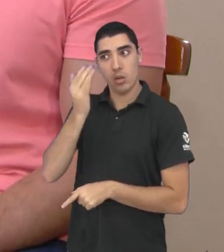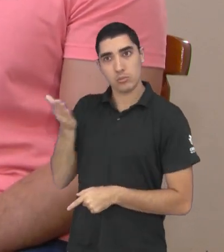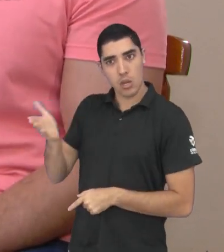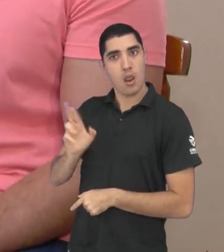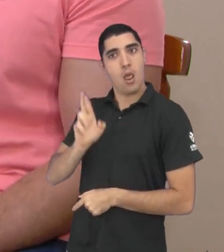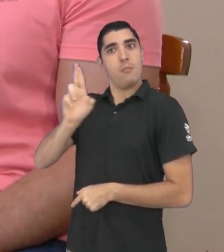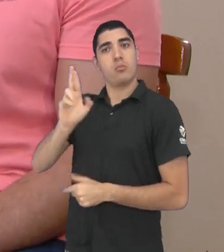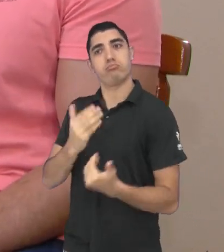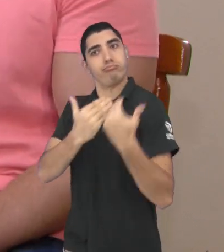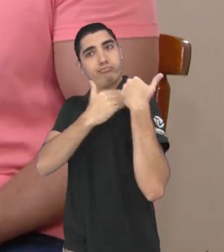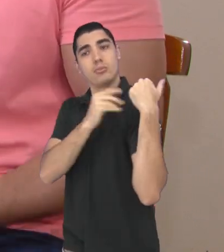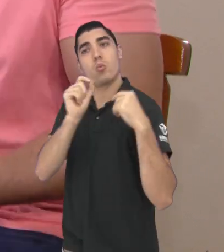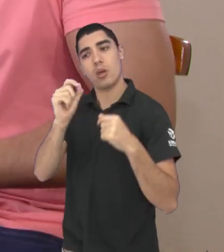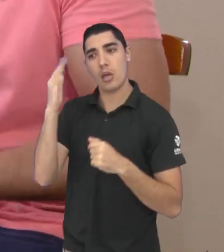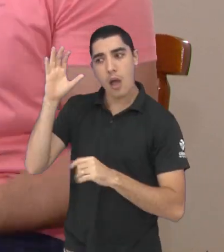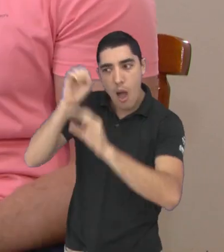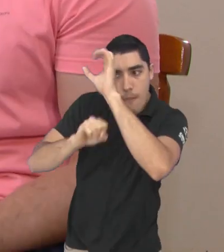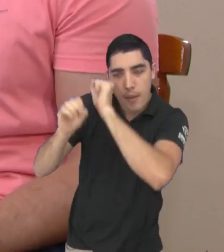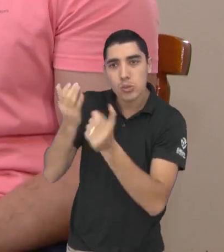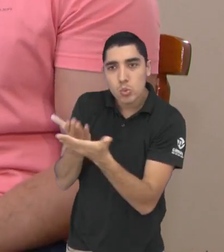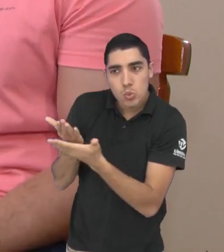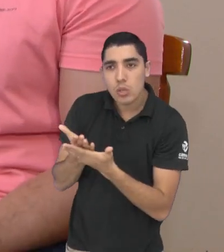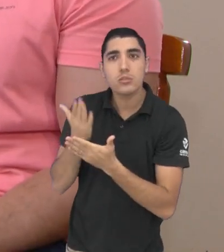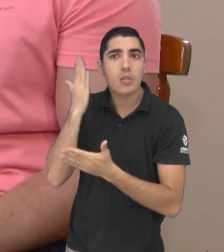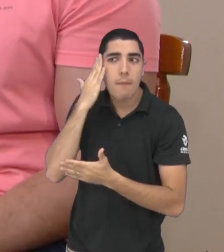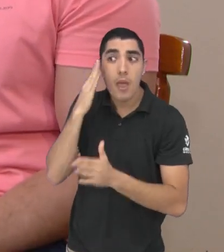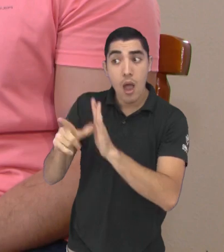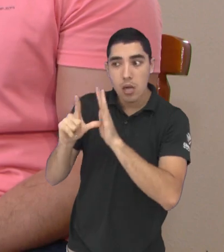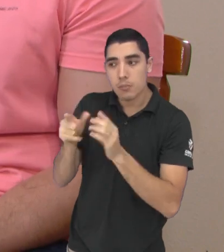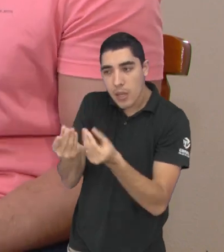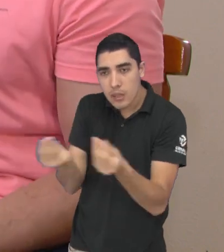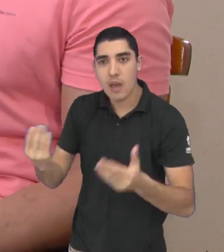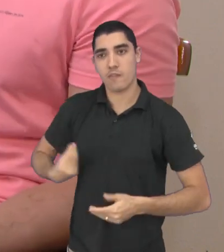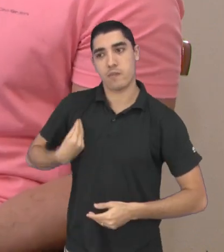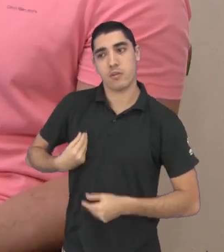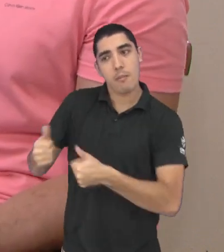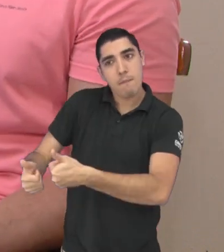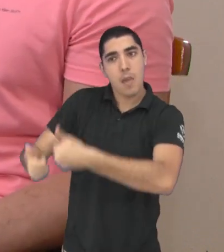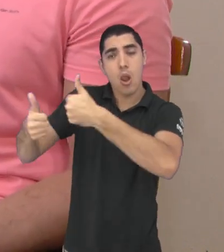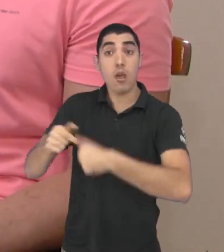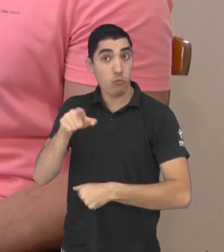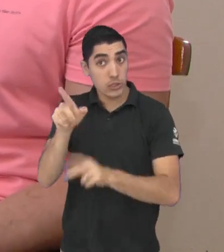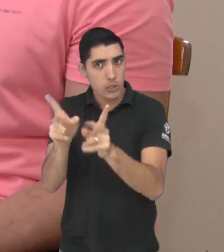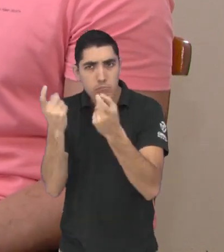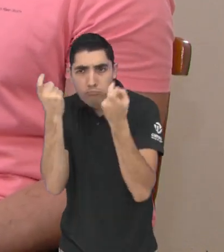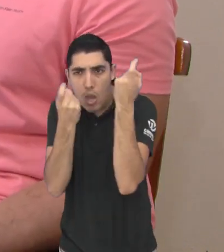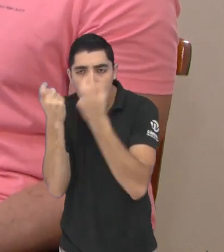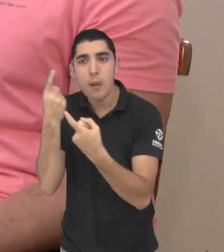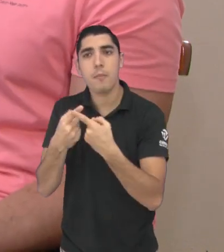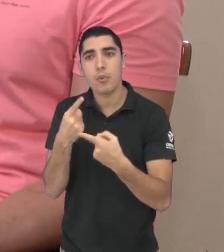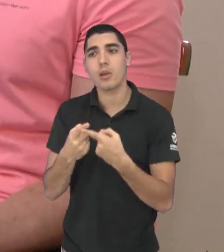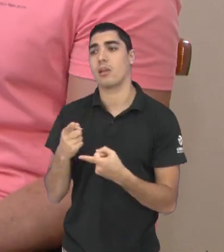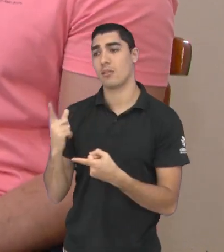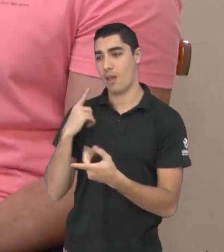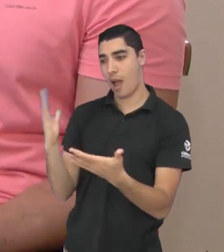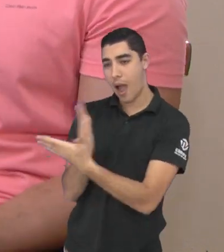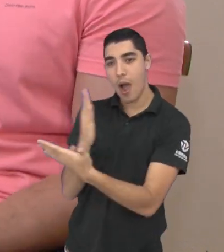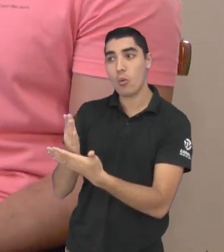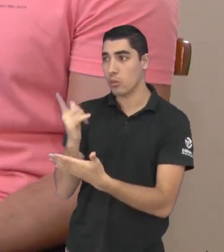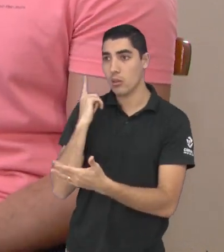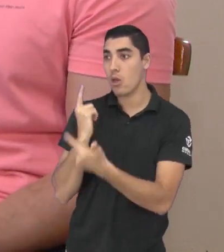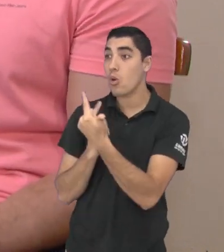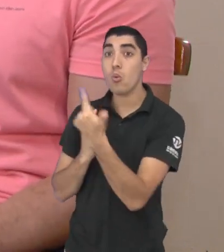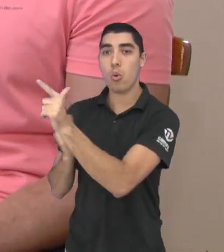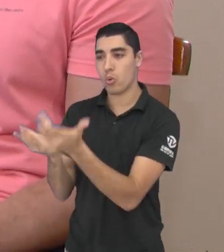né? Saber qual é o momento e até onde você consegue ir para oferecer qualidade de vida para o animal. E você tem essa preocupação, tanto que você tem alguns animais que estão